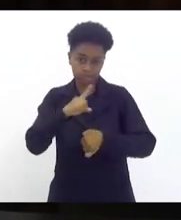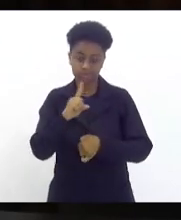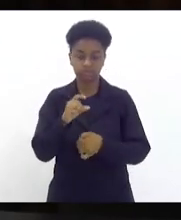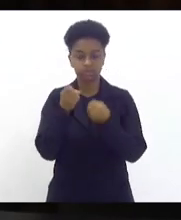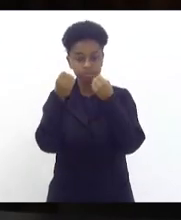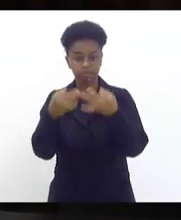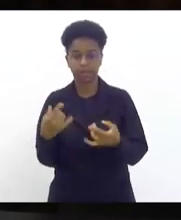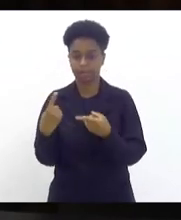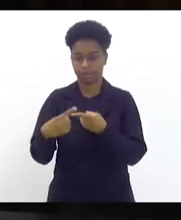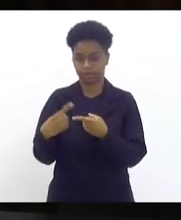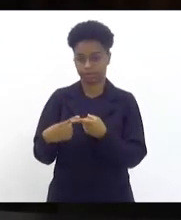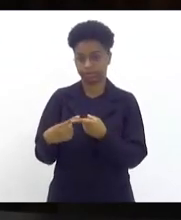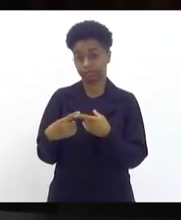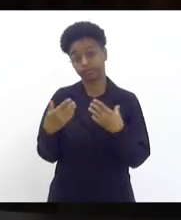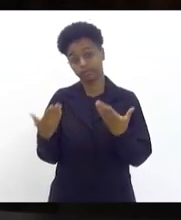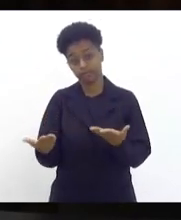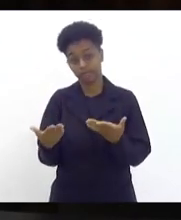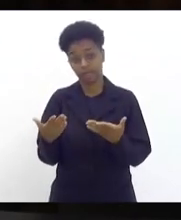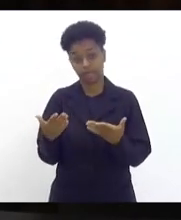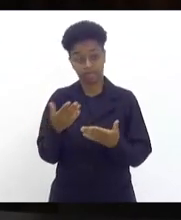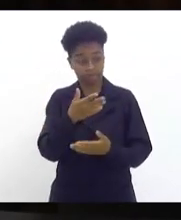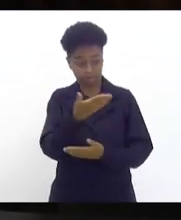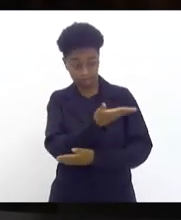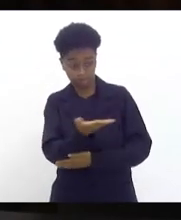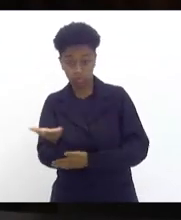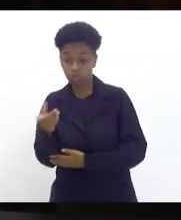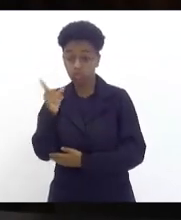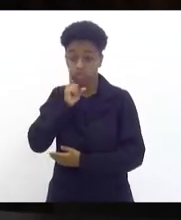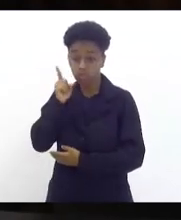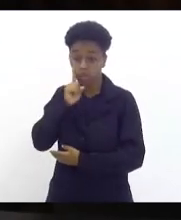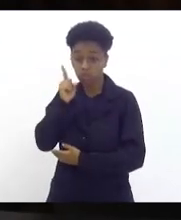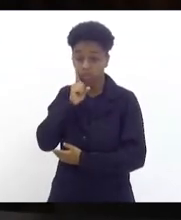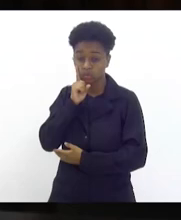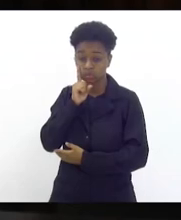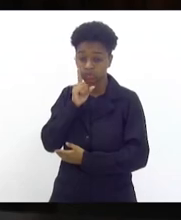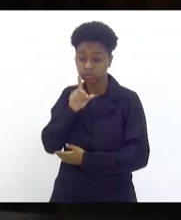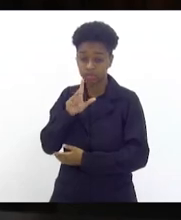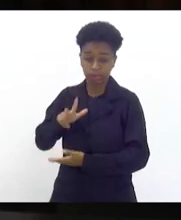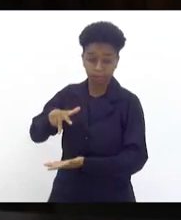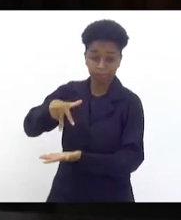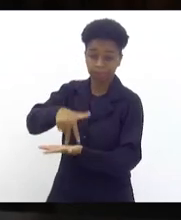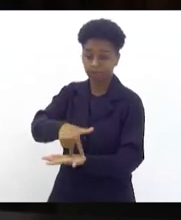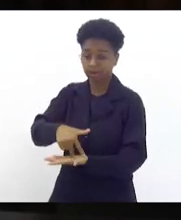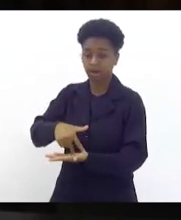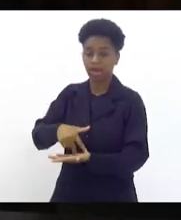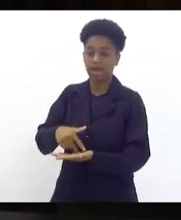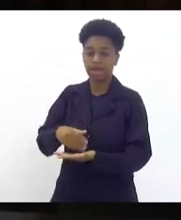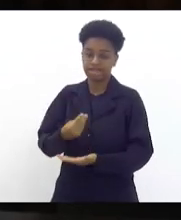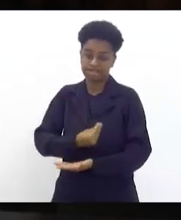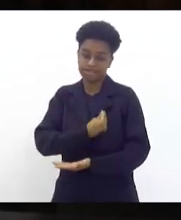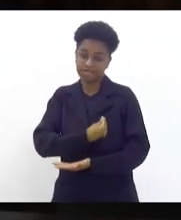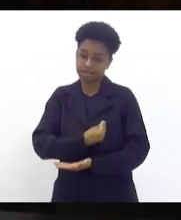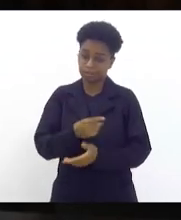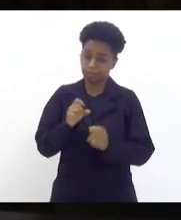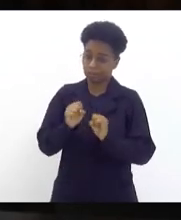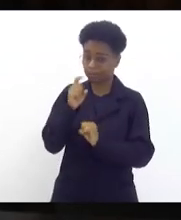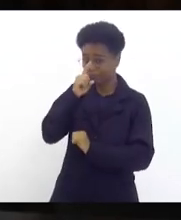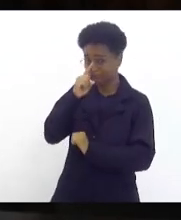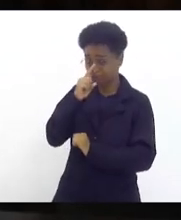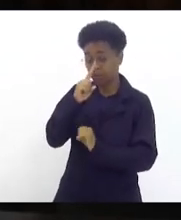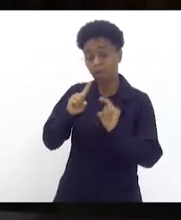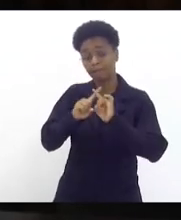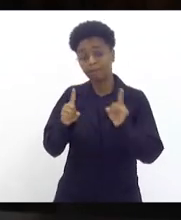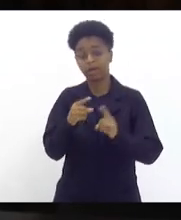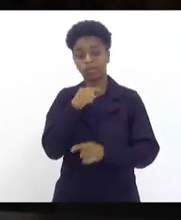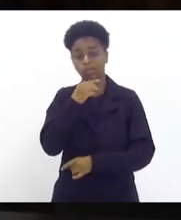com eles botando a cara todos os dias arriscando a vida por nós não adianta aumentar efetivo se a população não